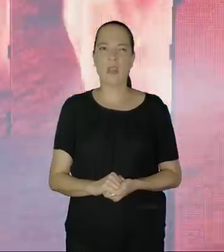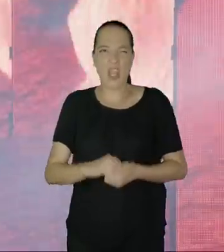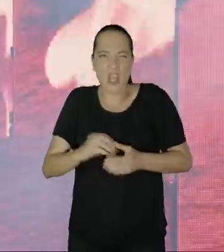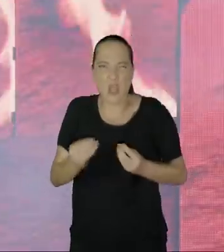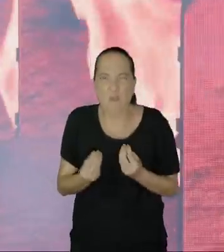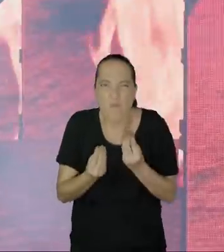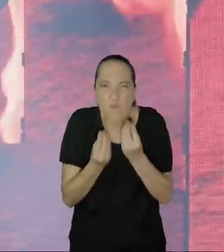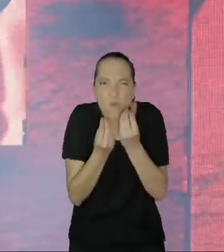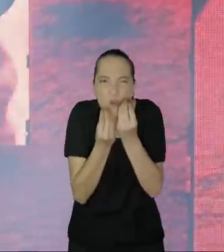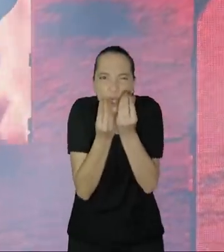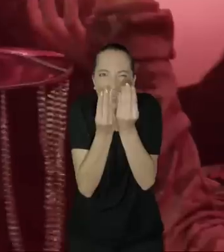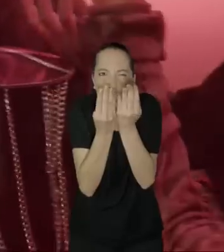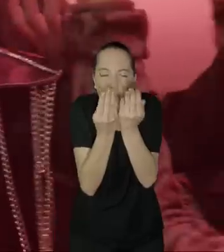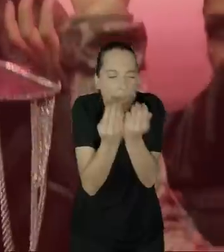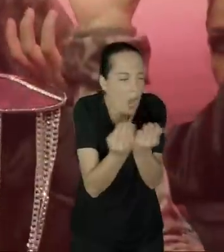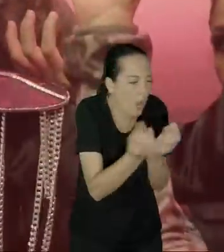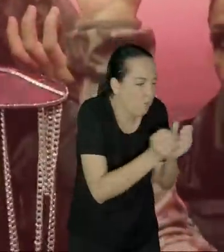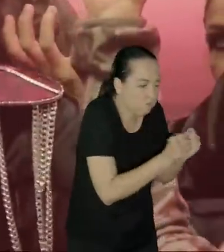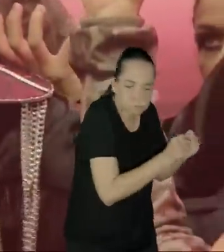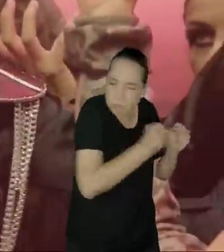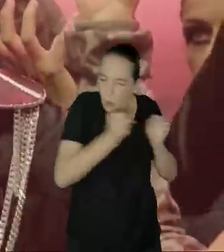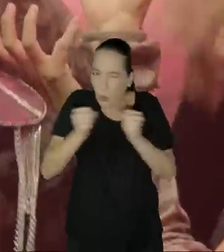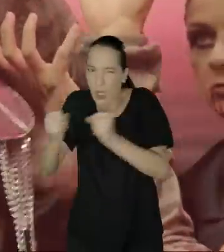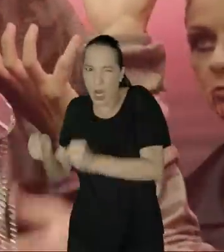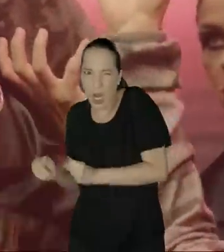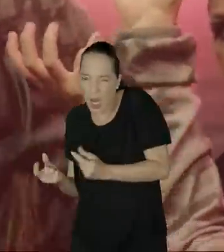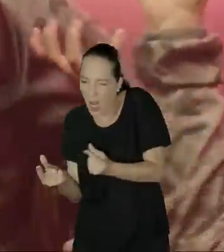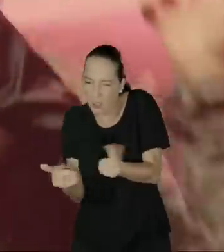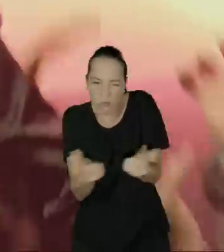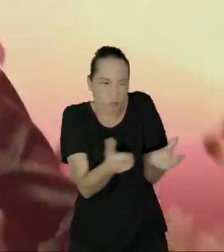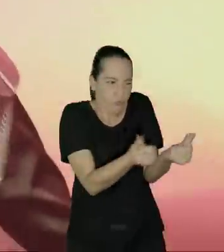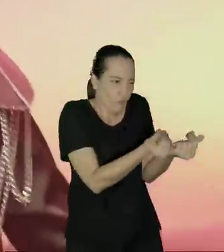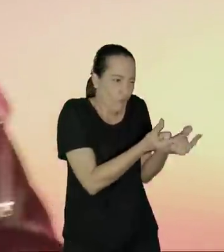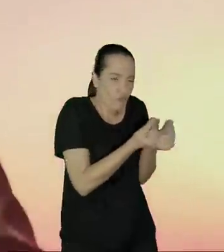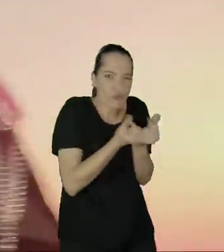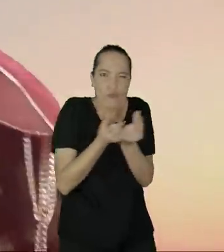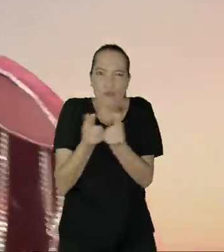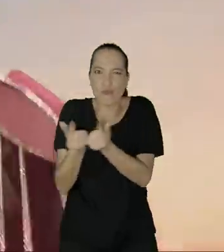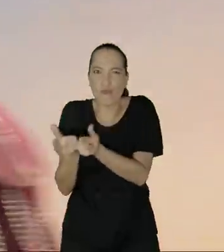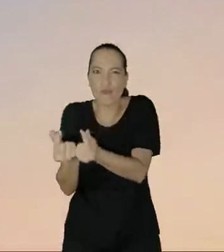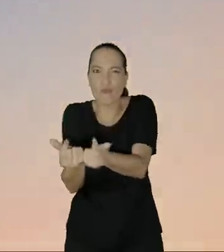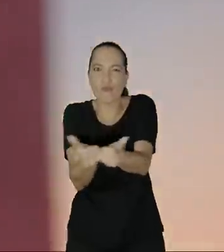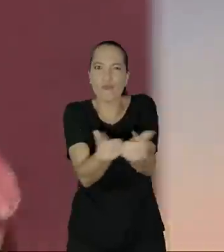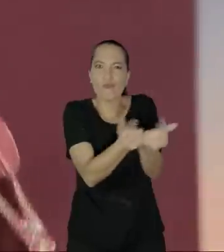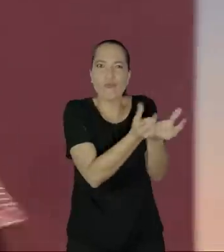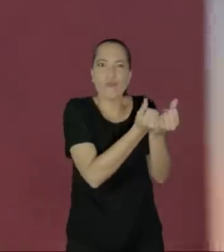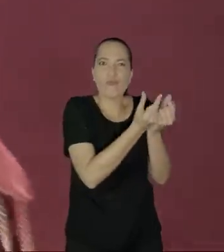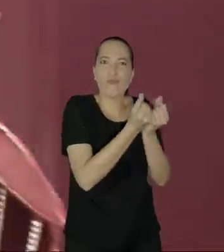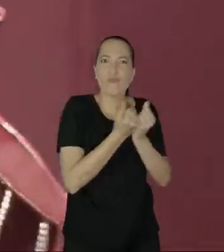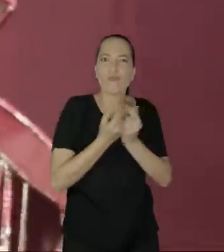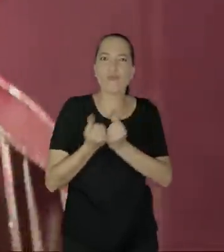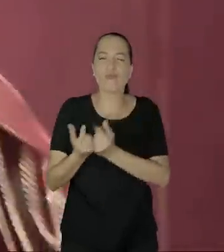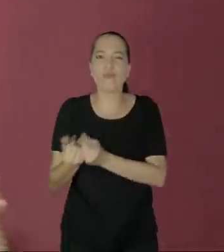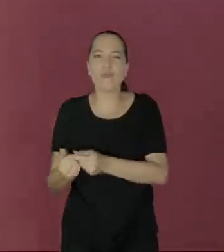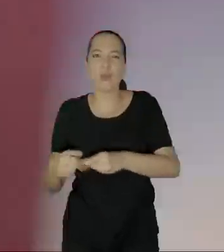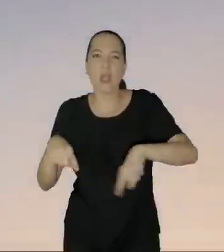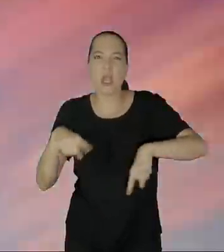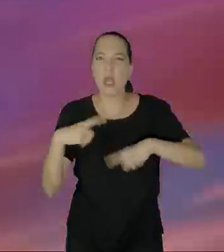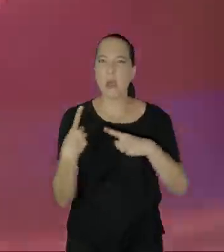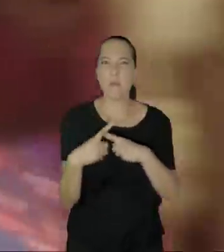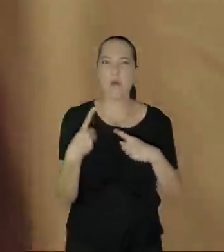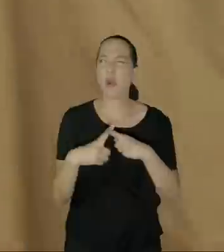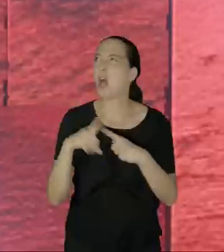dar-te-ei todo esse poder e a glória desses reinos, porque me foram